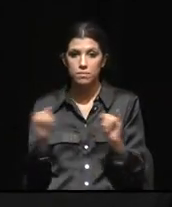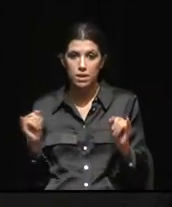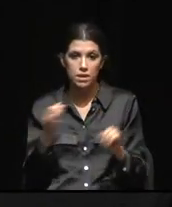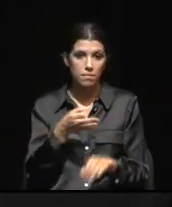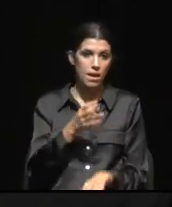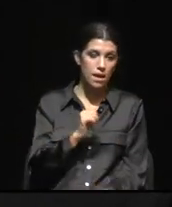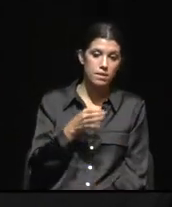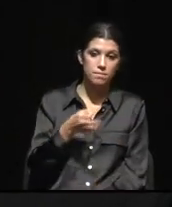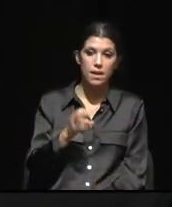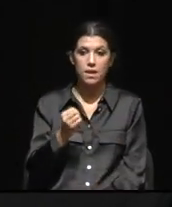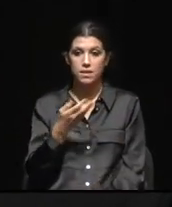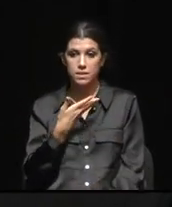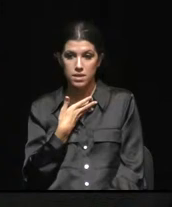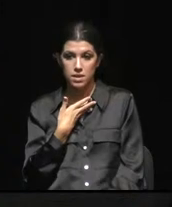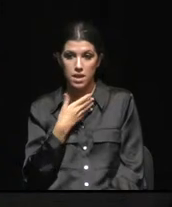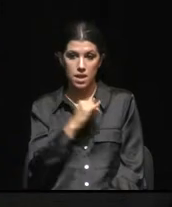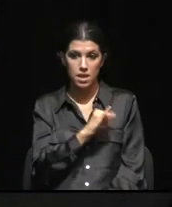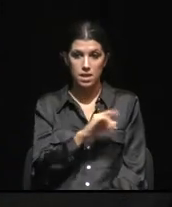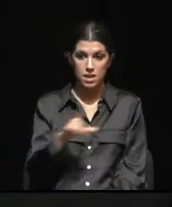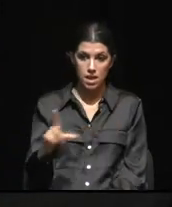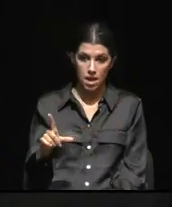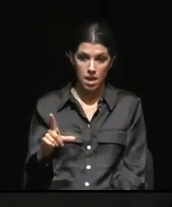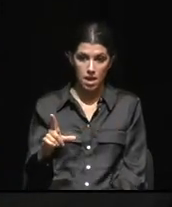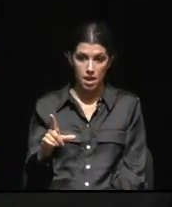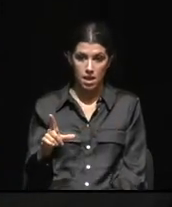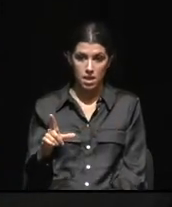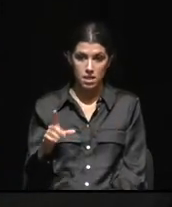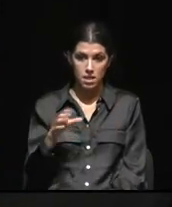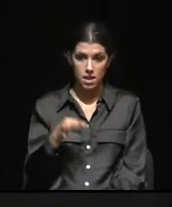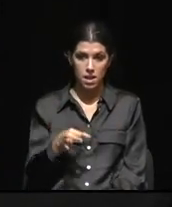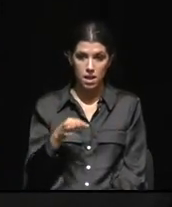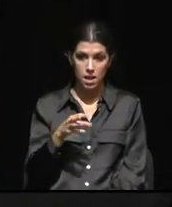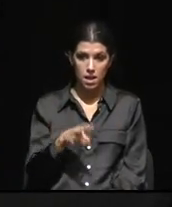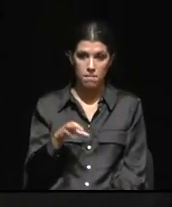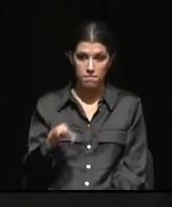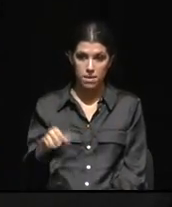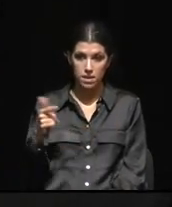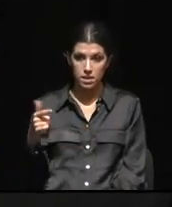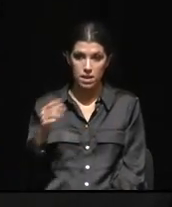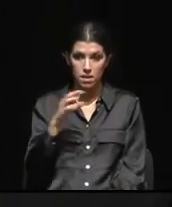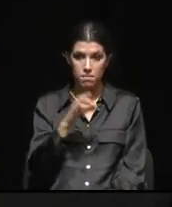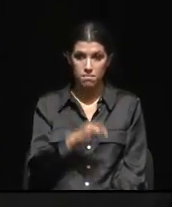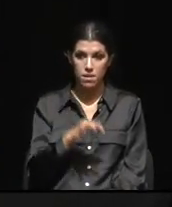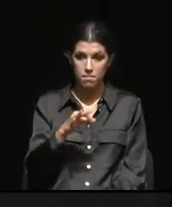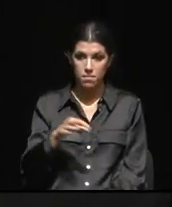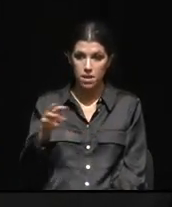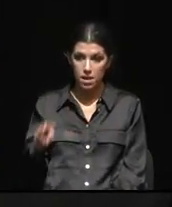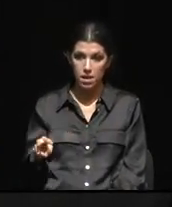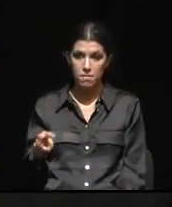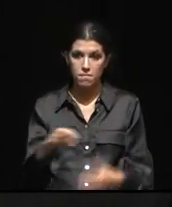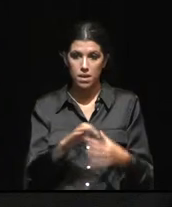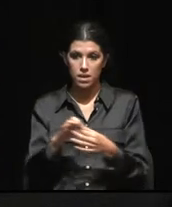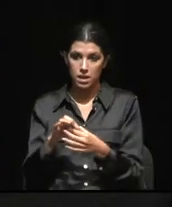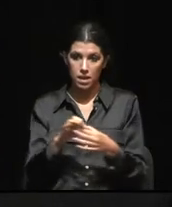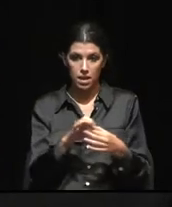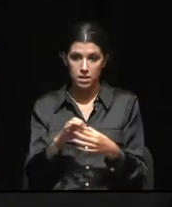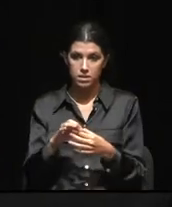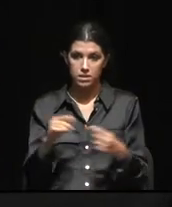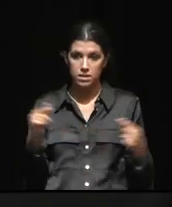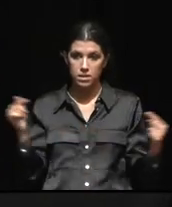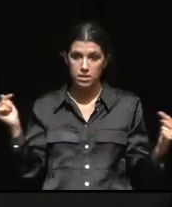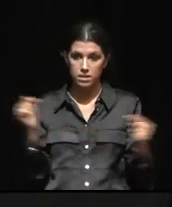PS PSD iniciativa Liberal mpt PPM aliança e